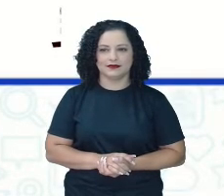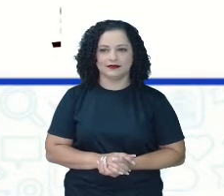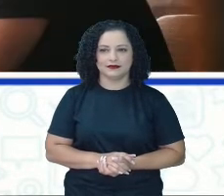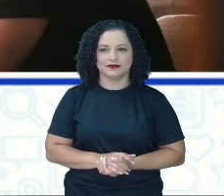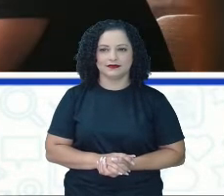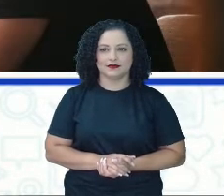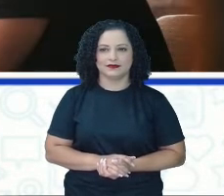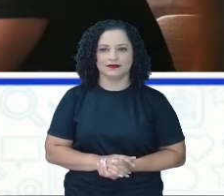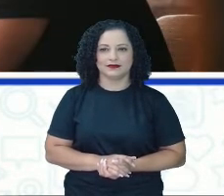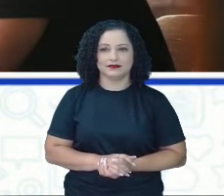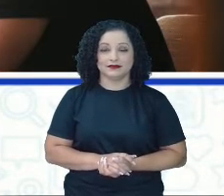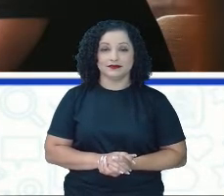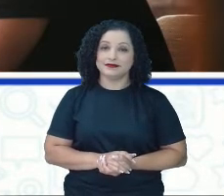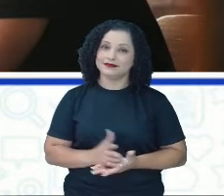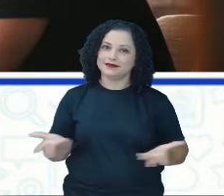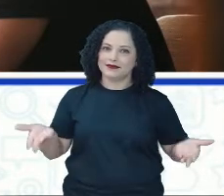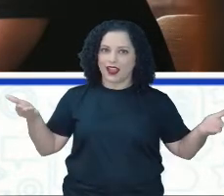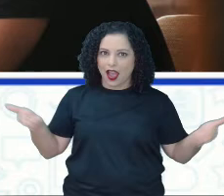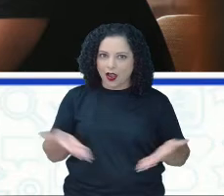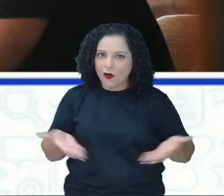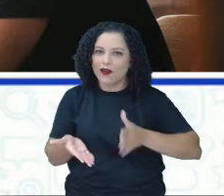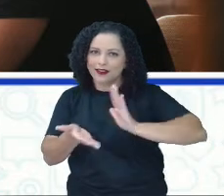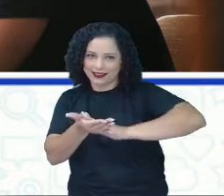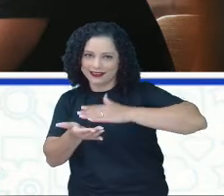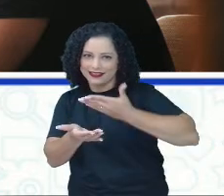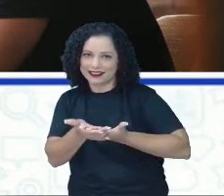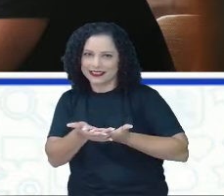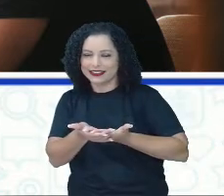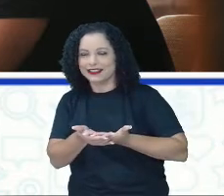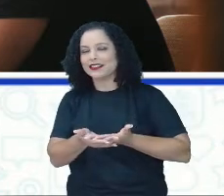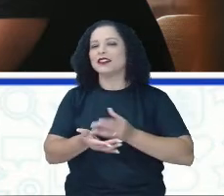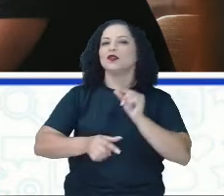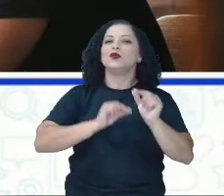let's go. Gente, vamos lá traduzir esse diálogo aqui.